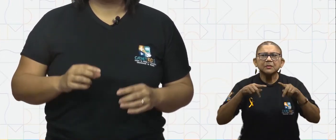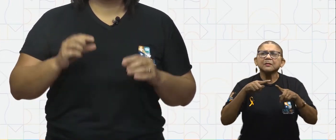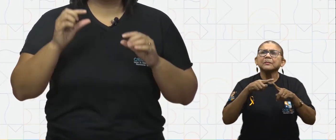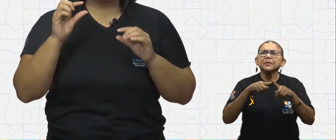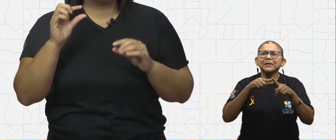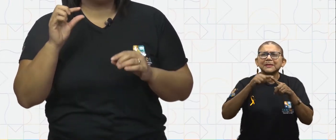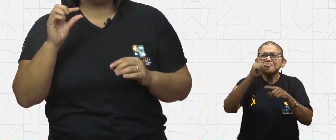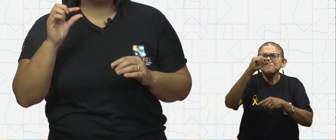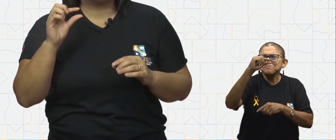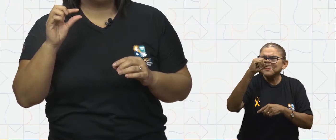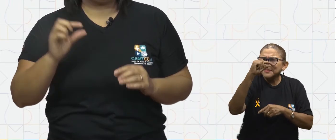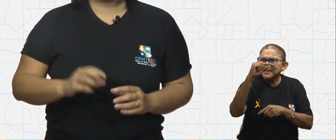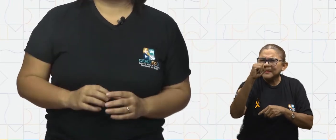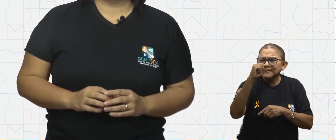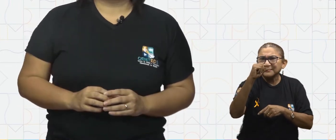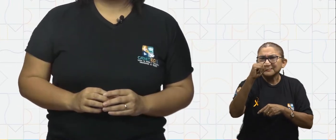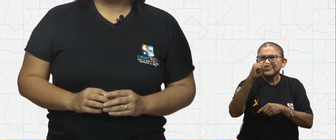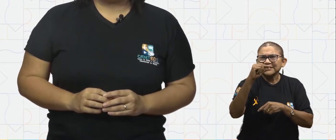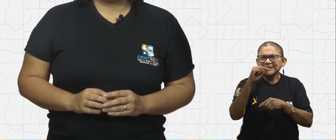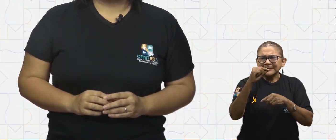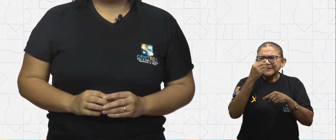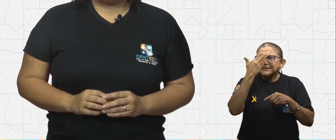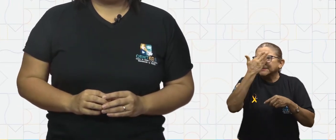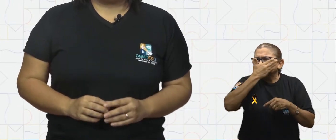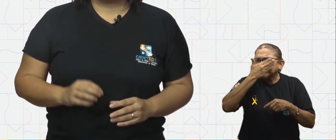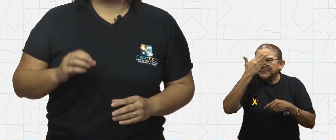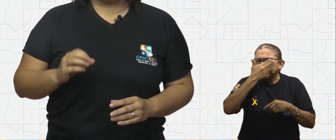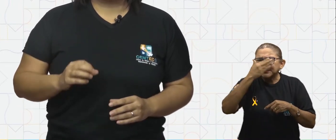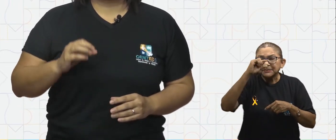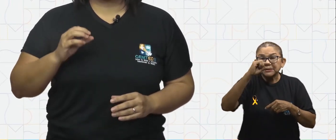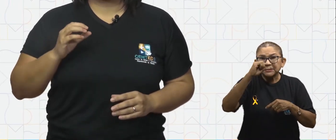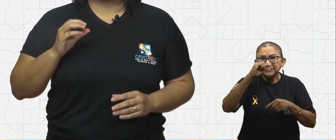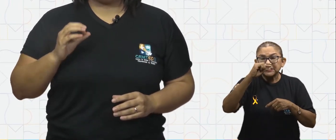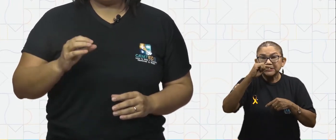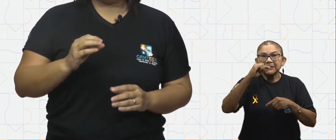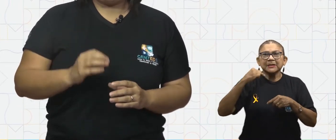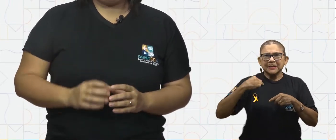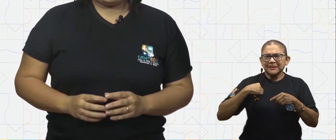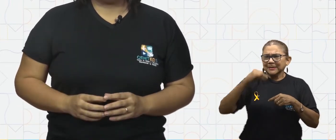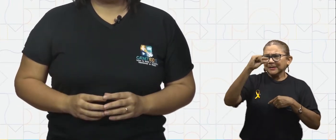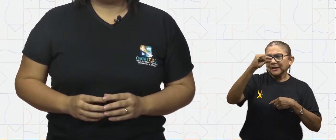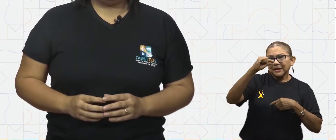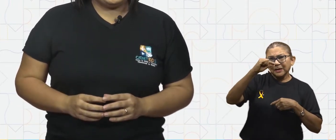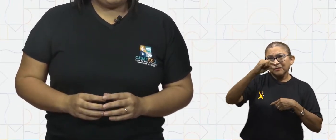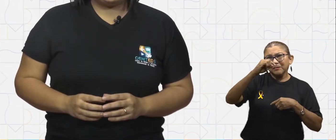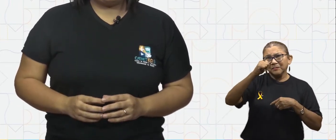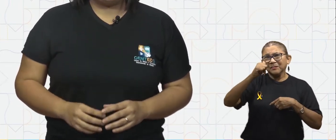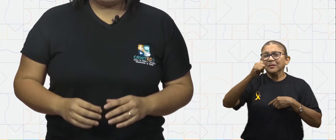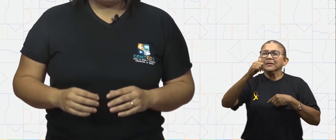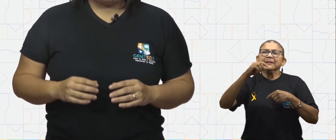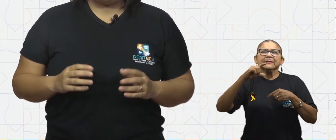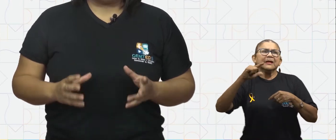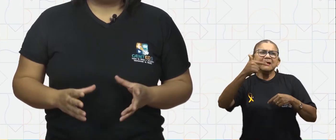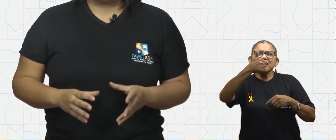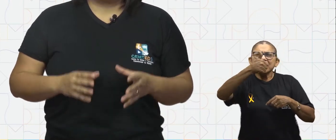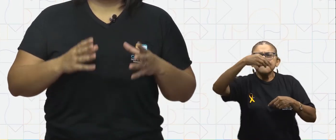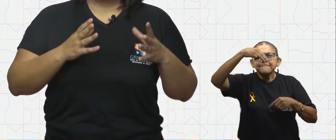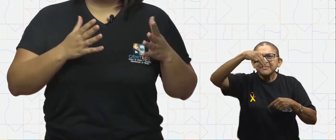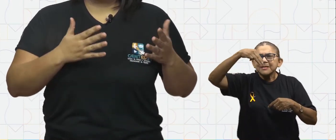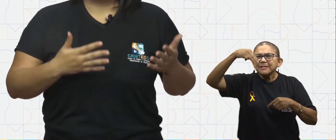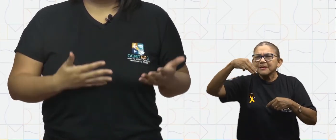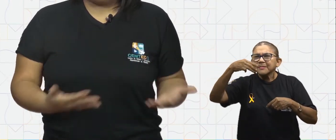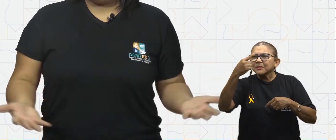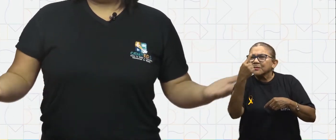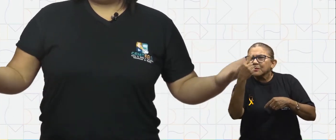elas são muito pequenas. Elas medem menos que a 10ª parte de 1 milímetro. Elas são